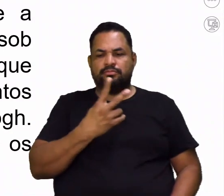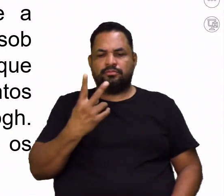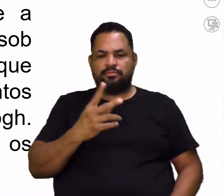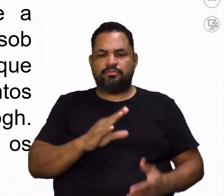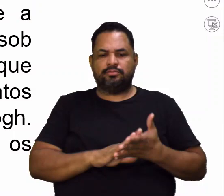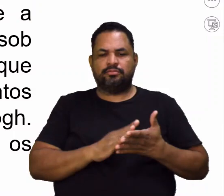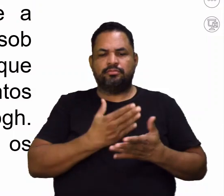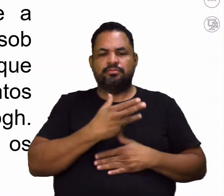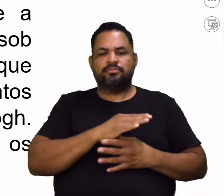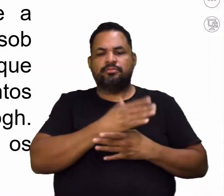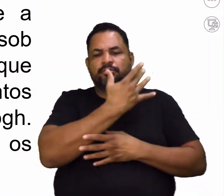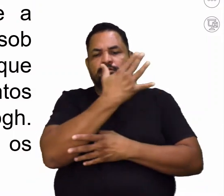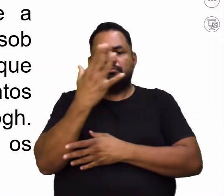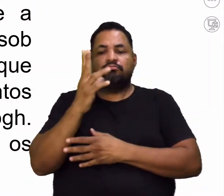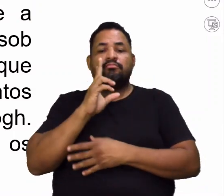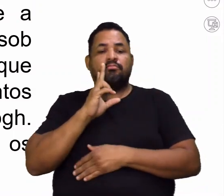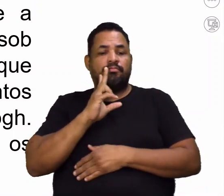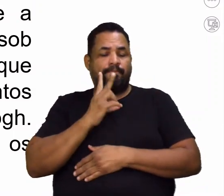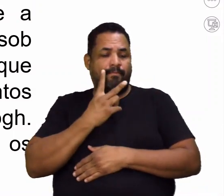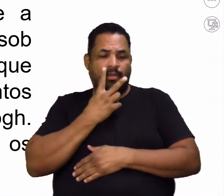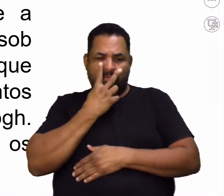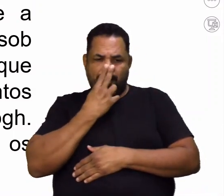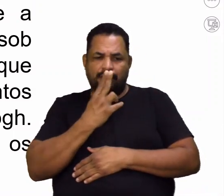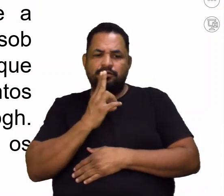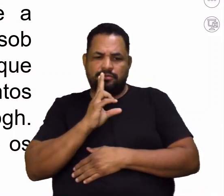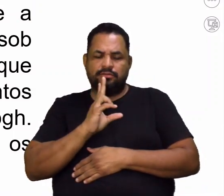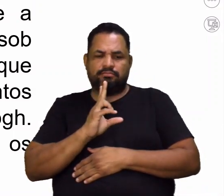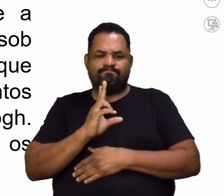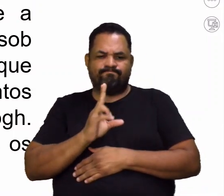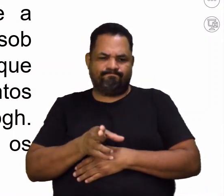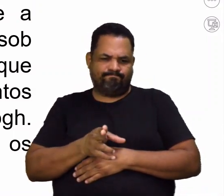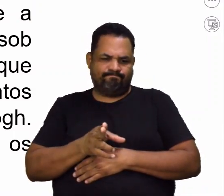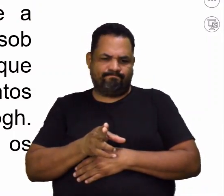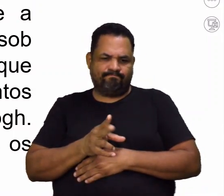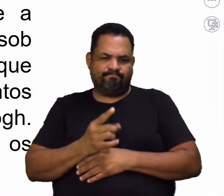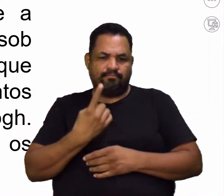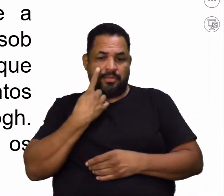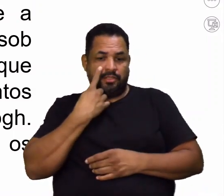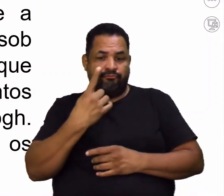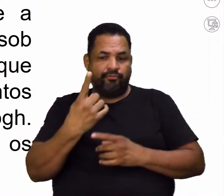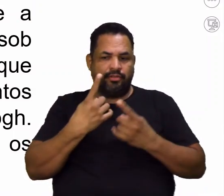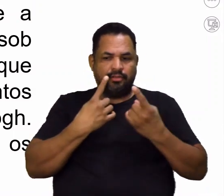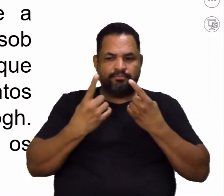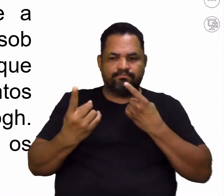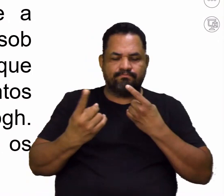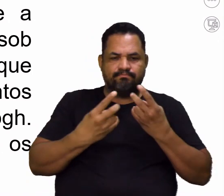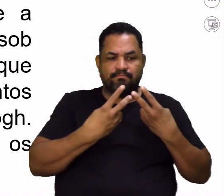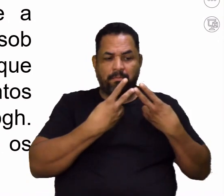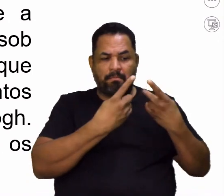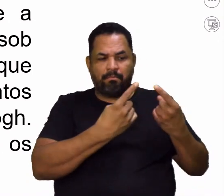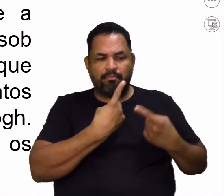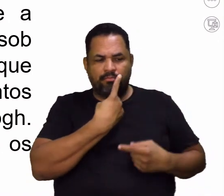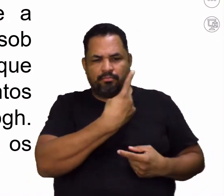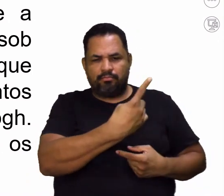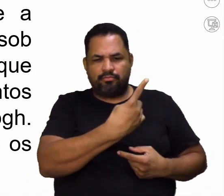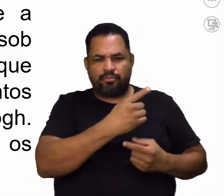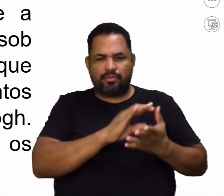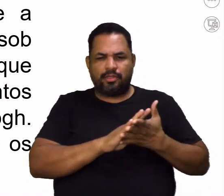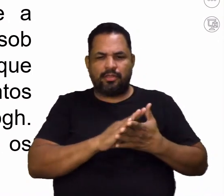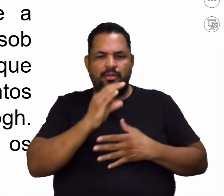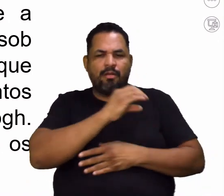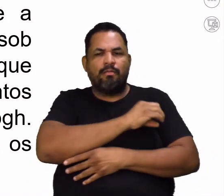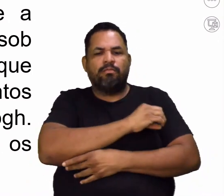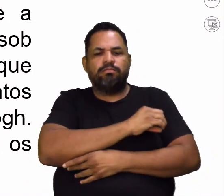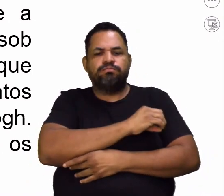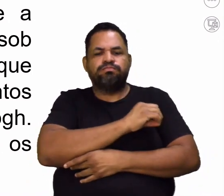a paisagem é praticamente a mesma vista de ângulos O que diferente uma sobre intensa luz